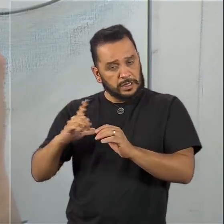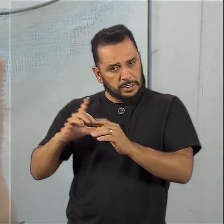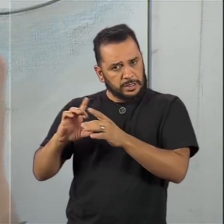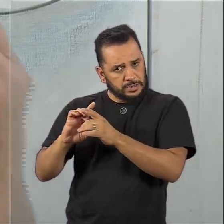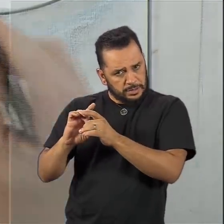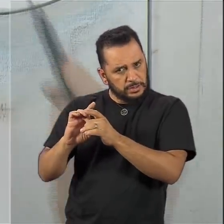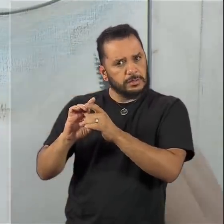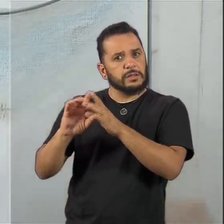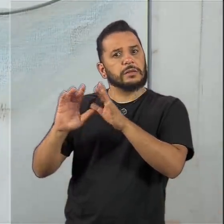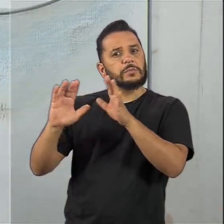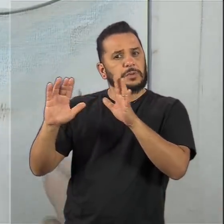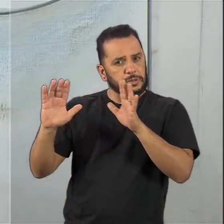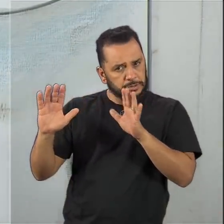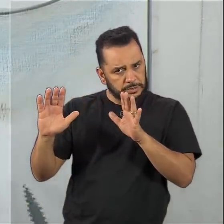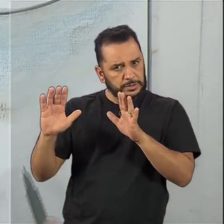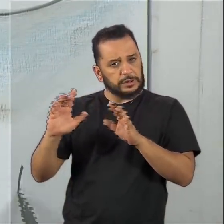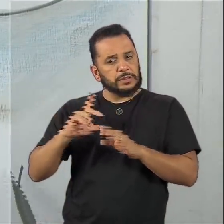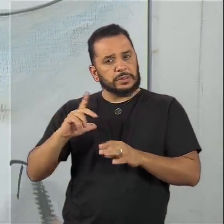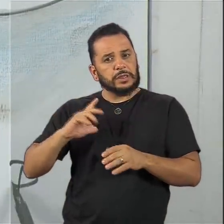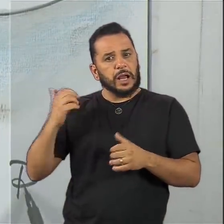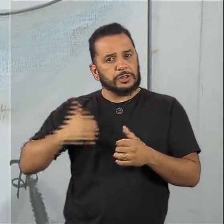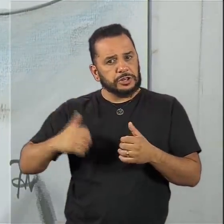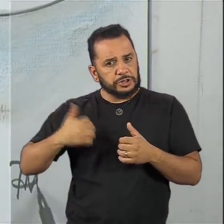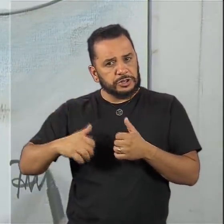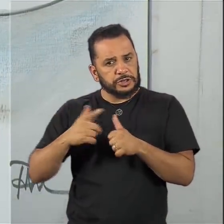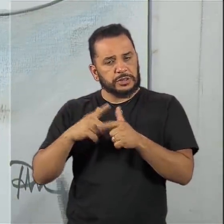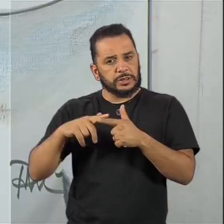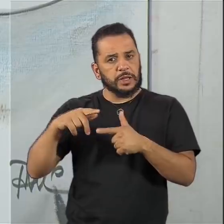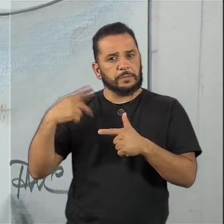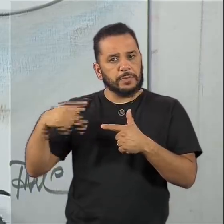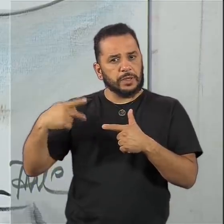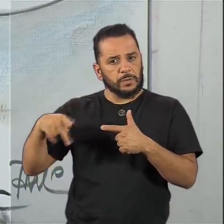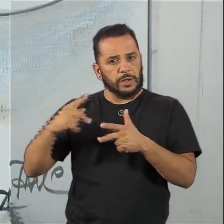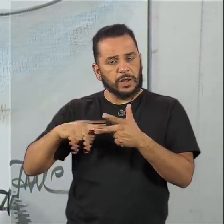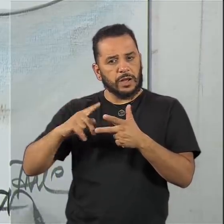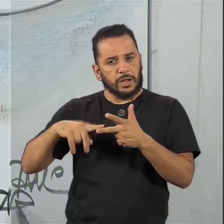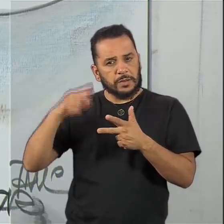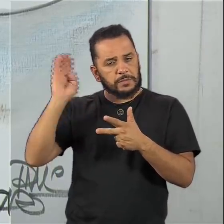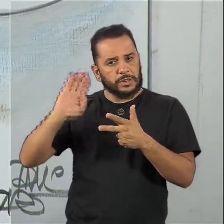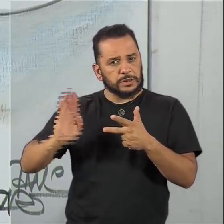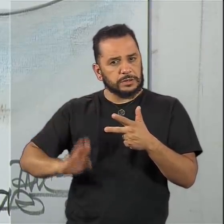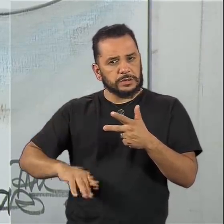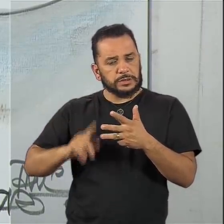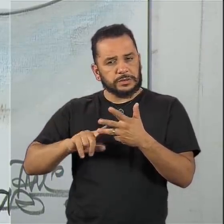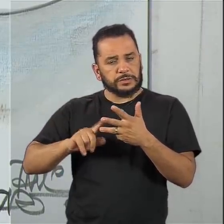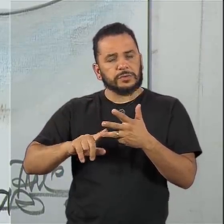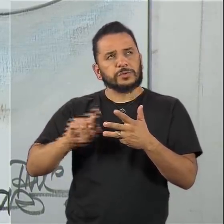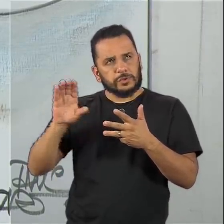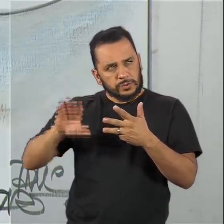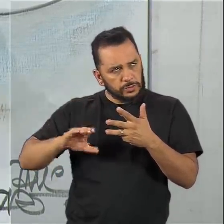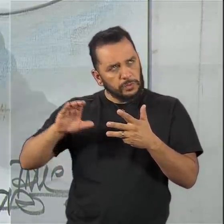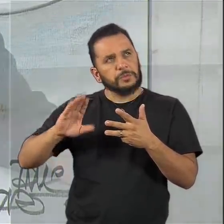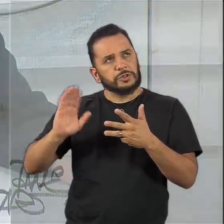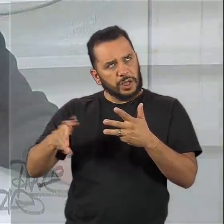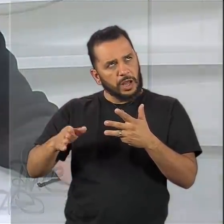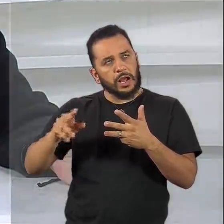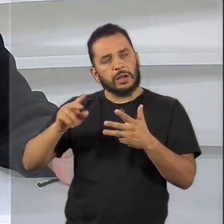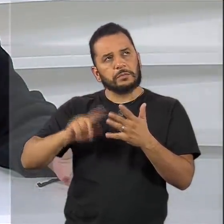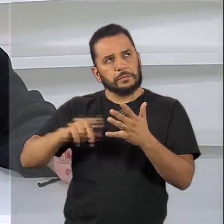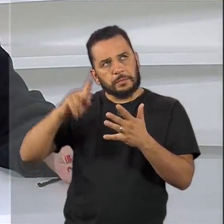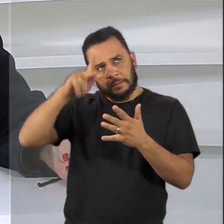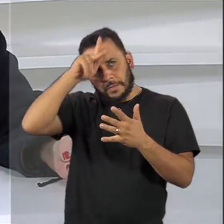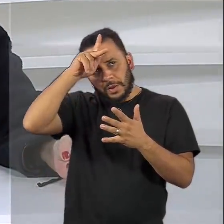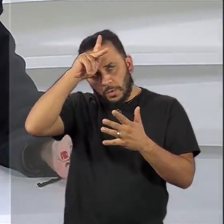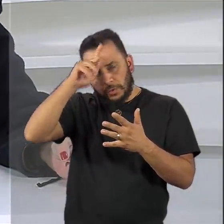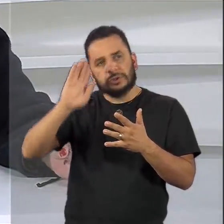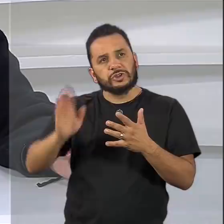lá, Argentina, Paraguai, Brasil, Colômbia já era, Peru já era, mas a